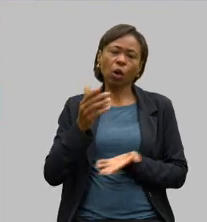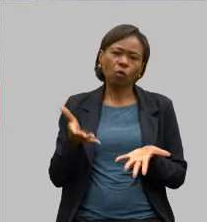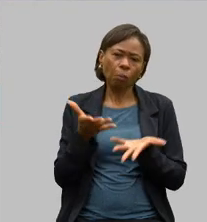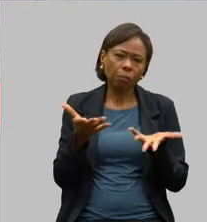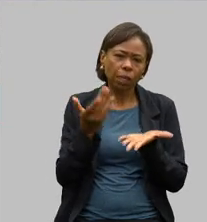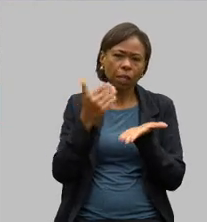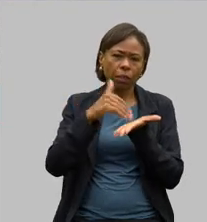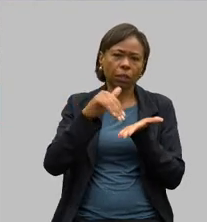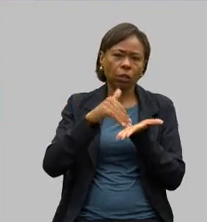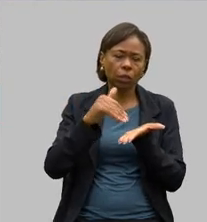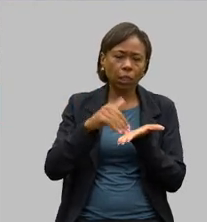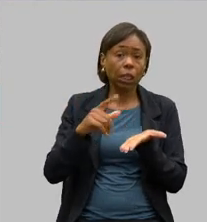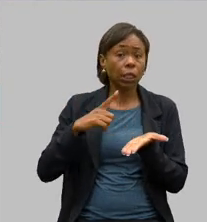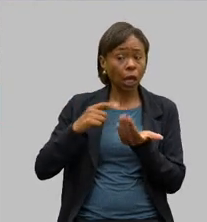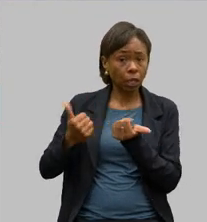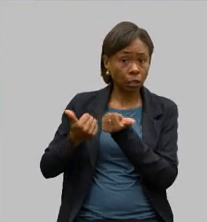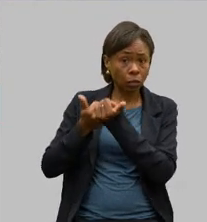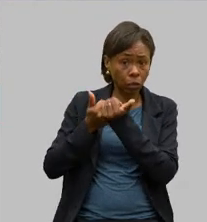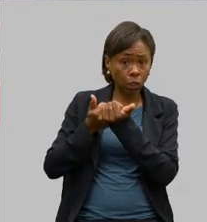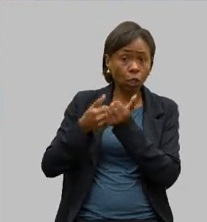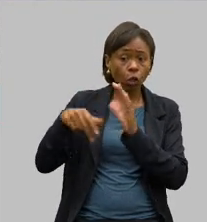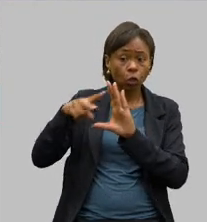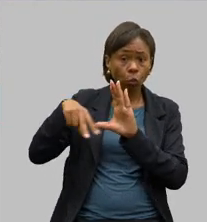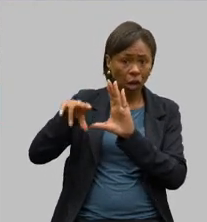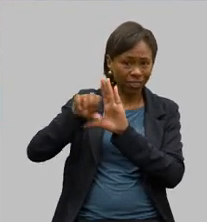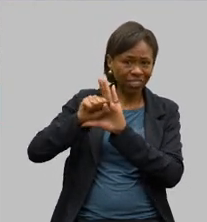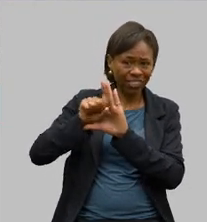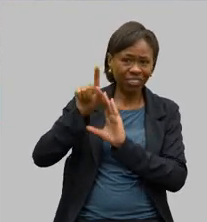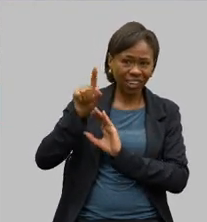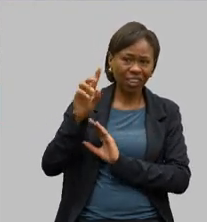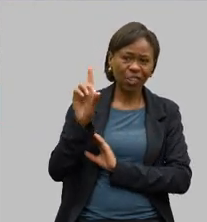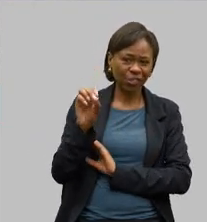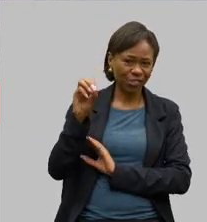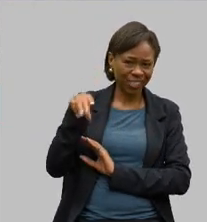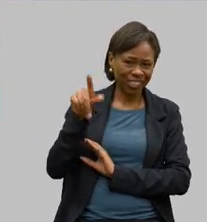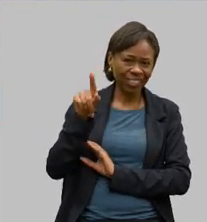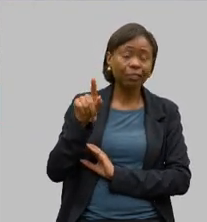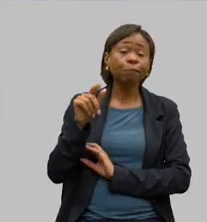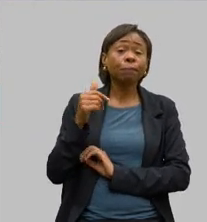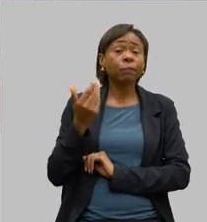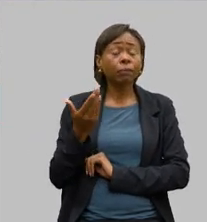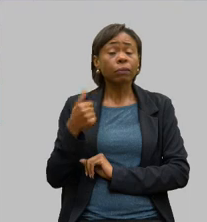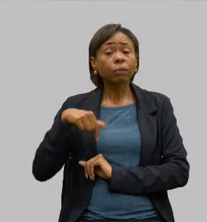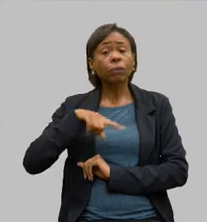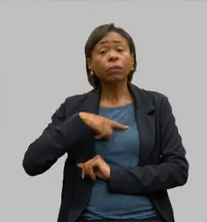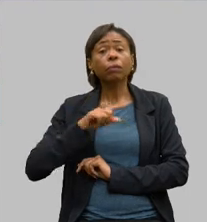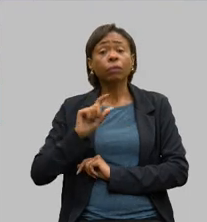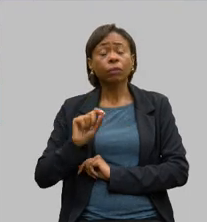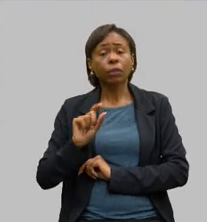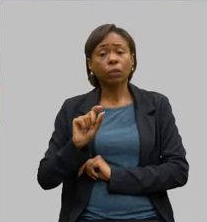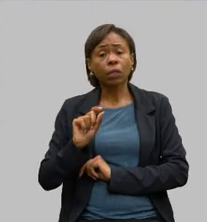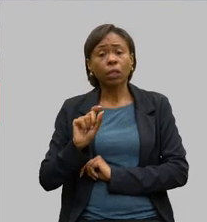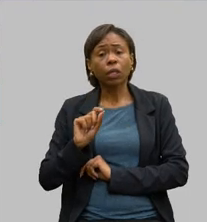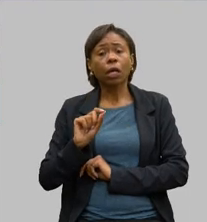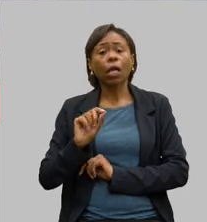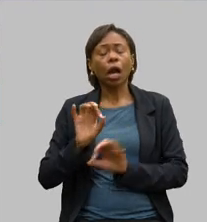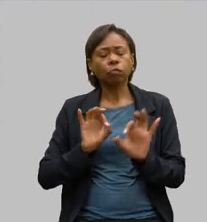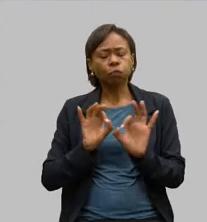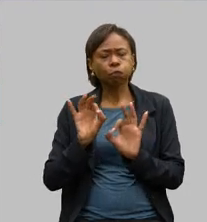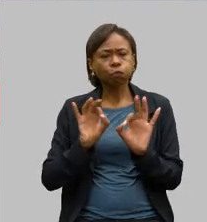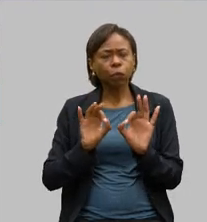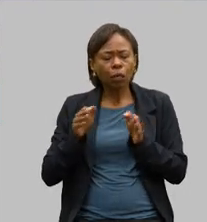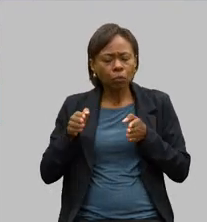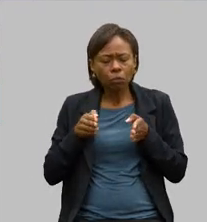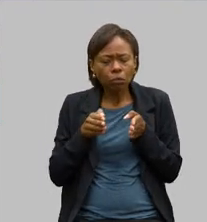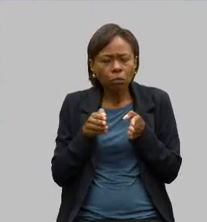a assessoria do audiovisual que é o dom que tá ali eu acho que a gente coloca eh nos eixos e